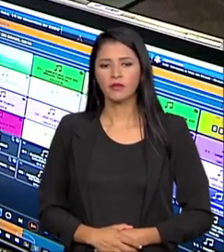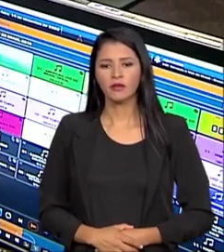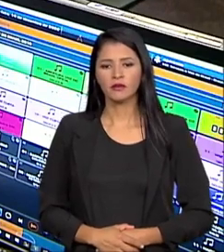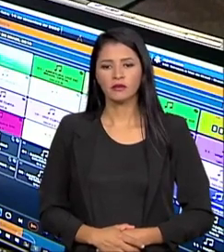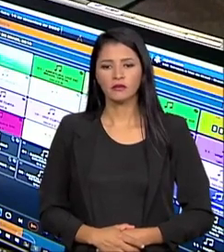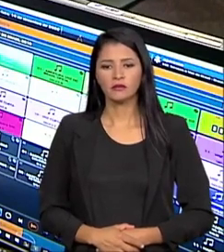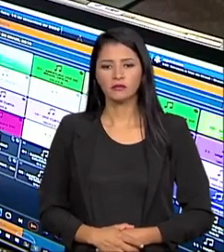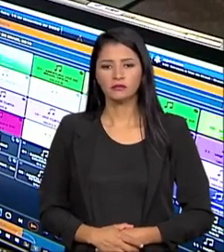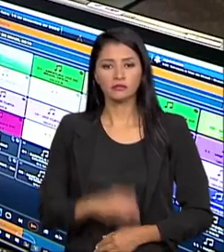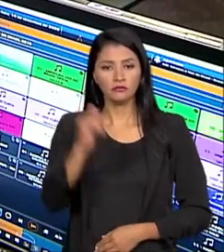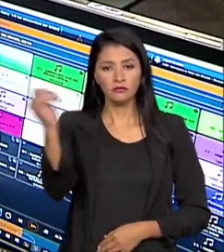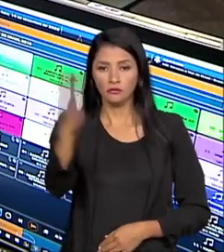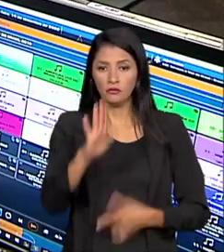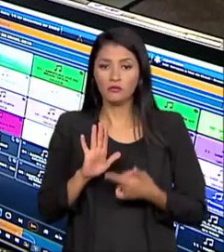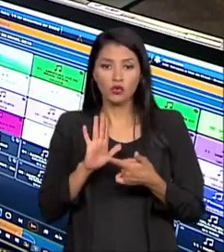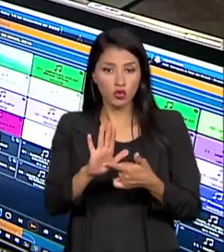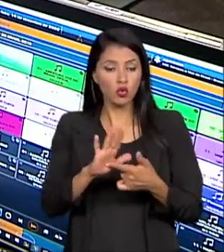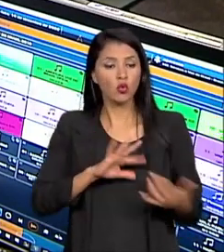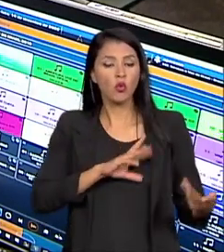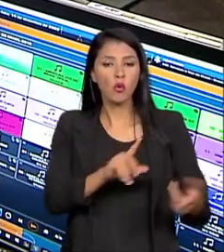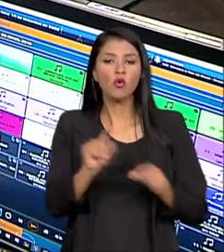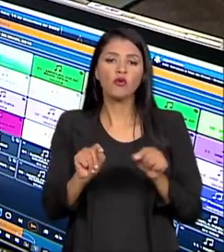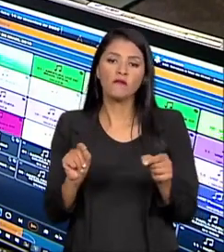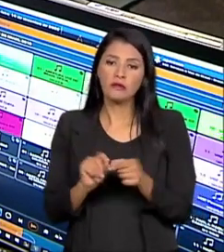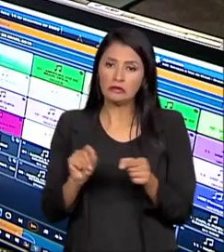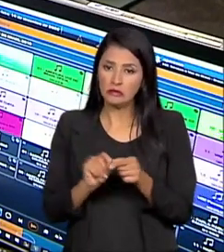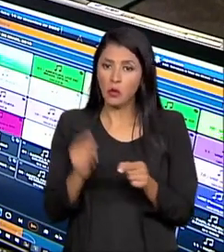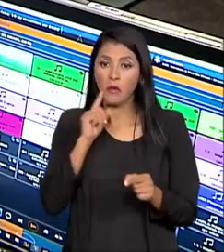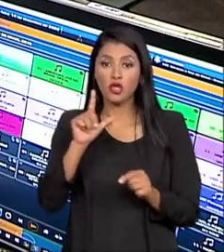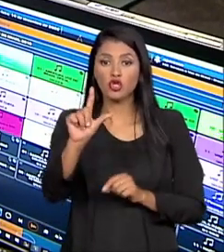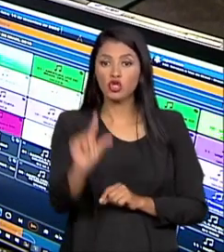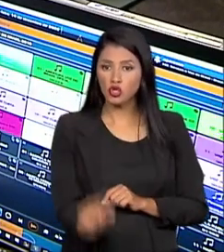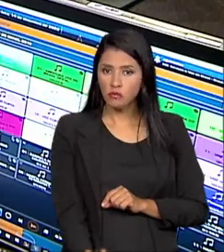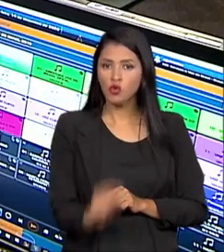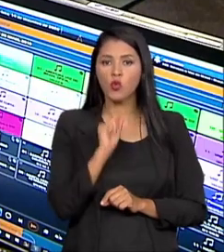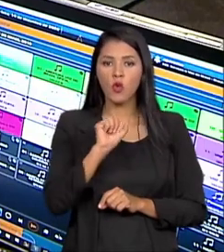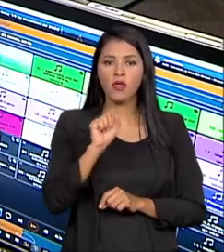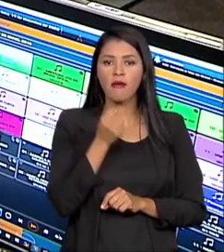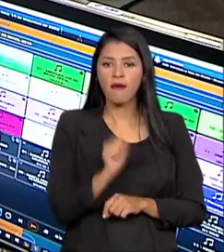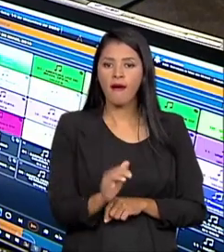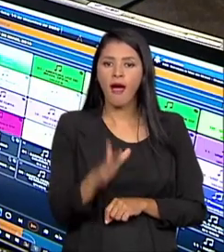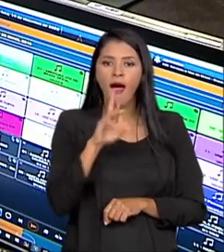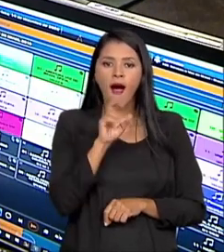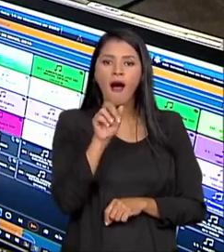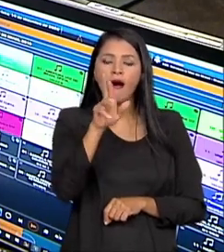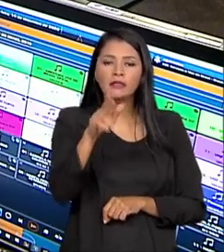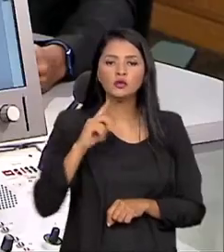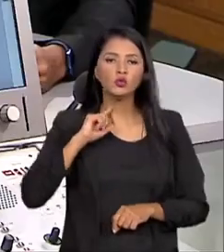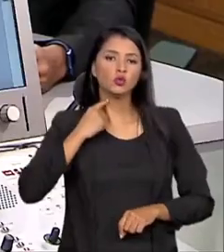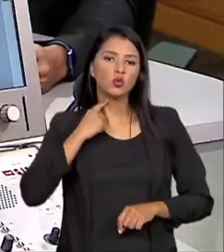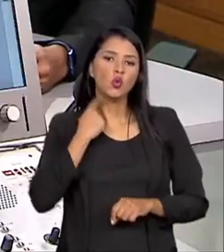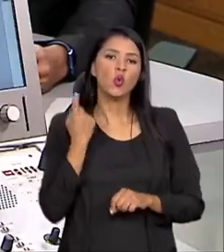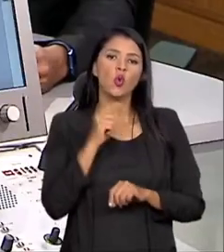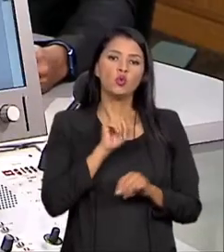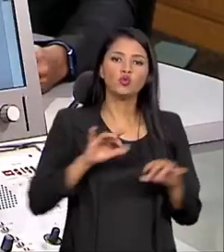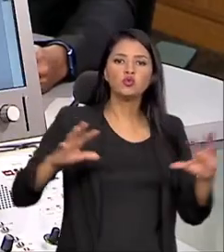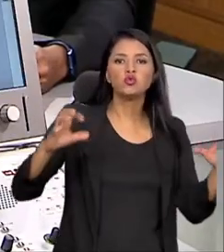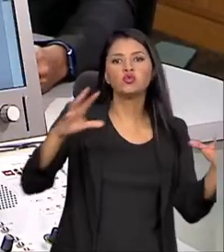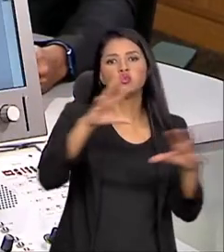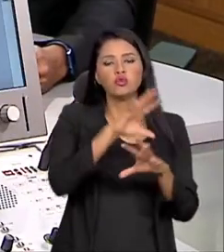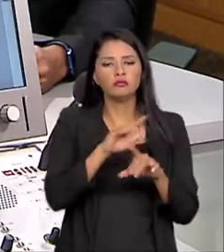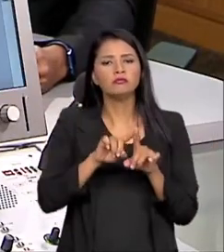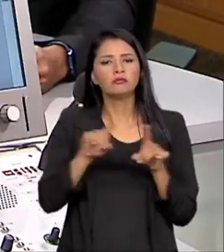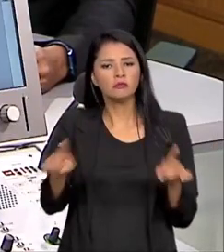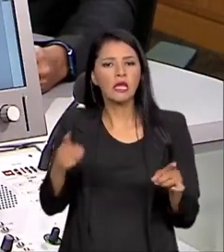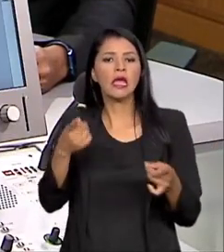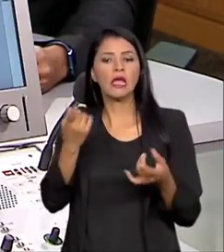o Brasil mostrou para o mundo que vem fazendo para reduzir a emissão de gases poluentes na atmosfera e as oportunidades de geração